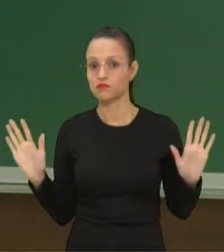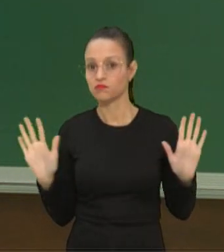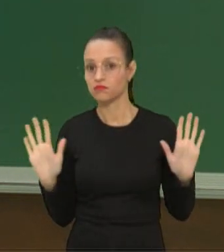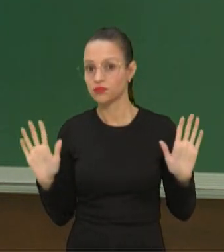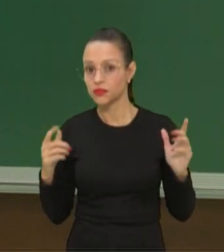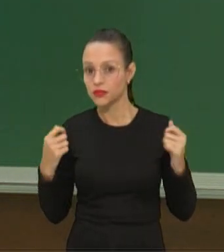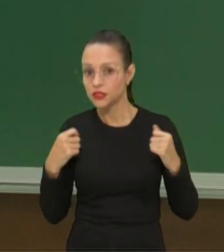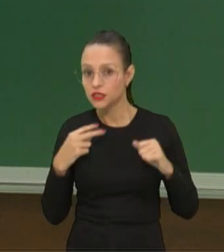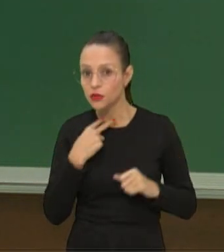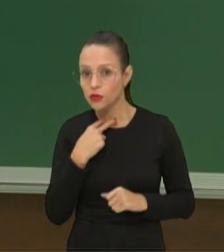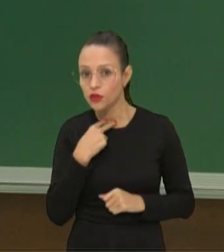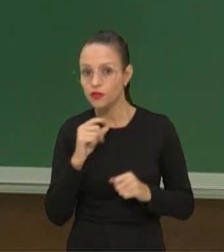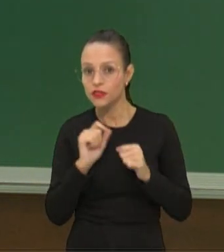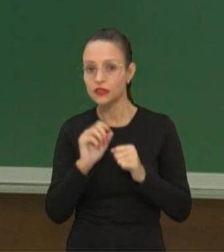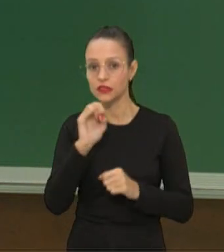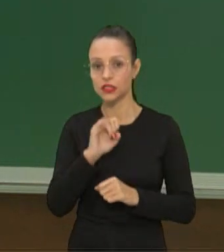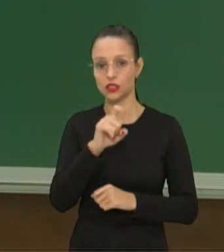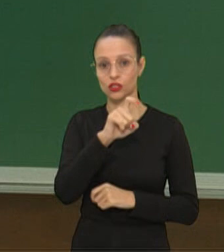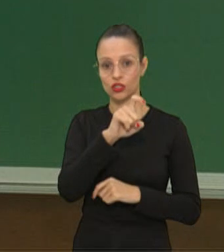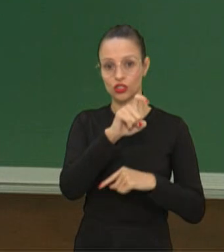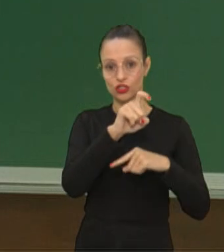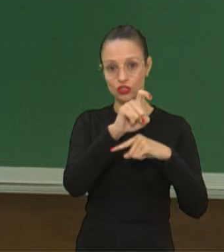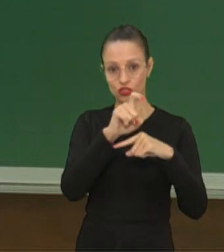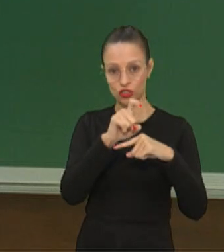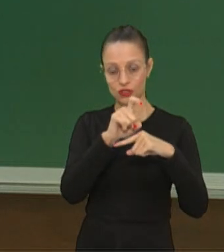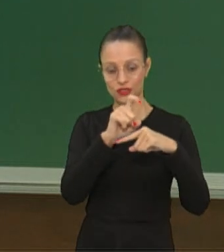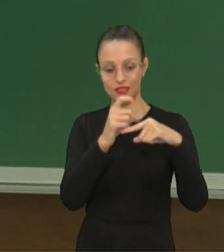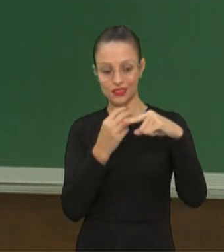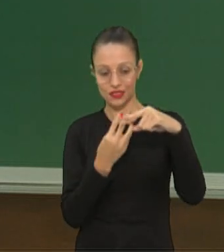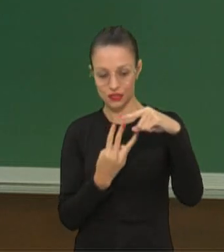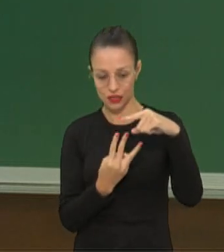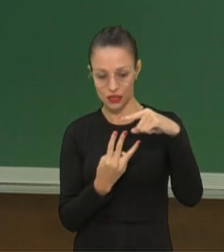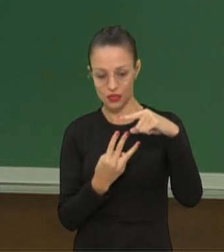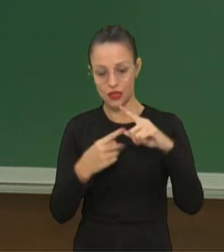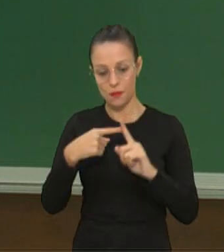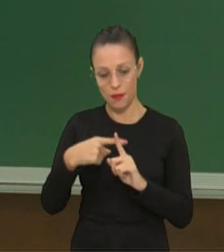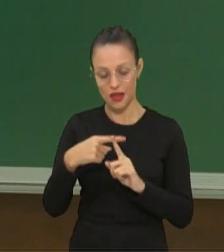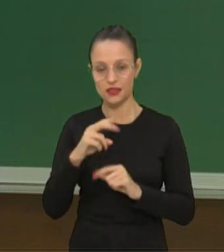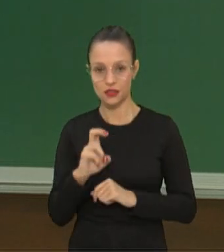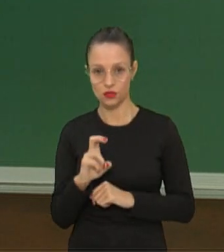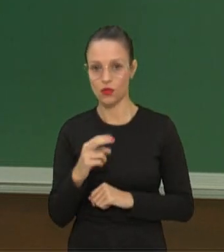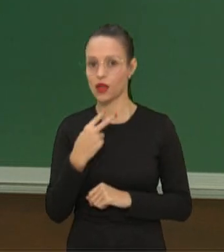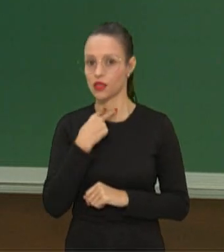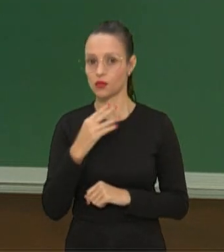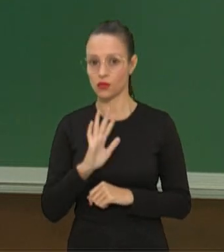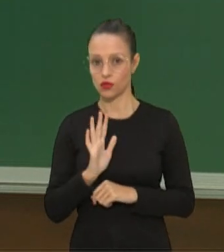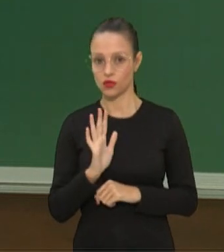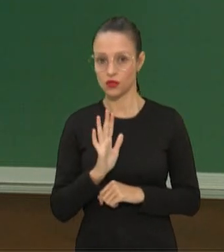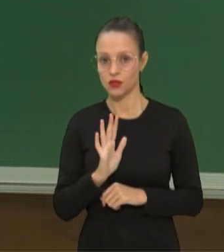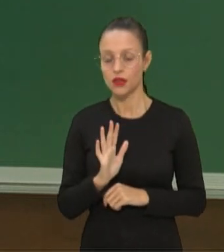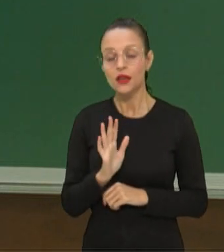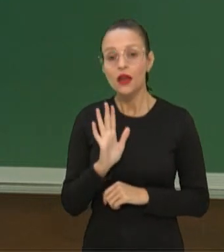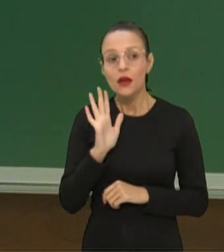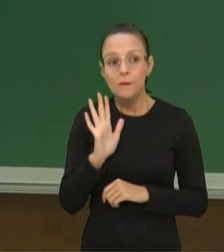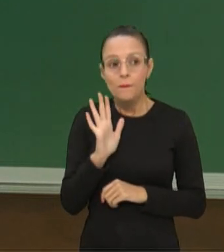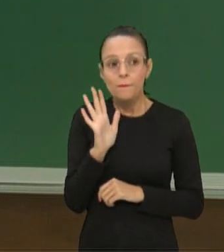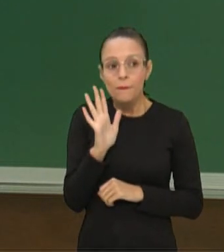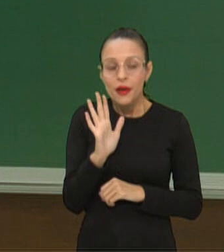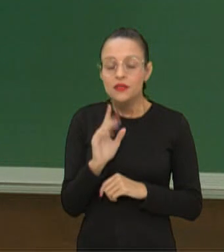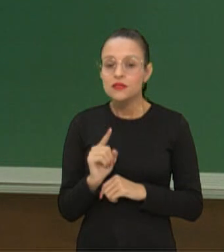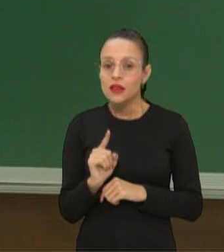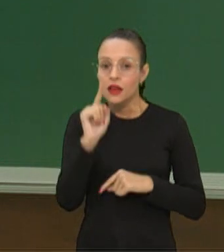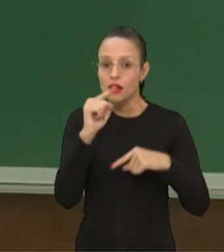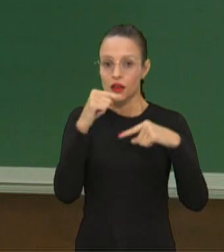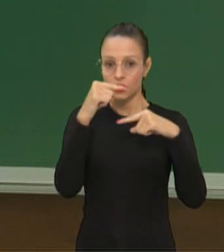fazer isso se eu tivesse x sobre 3 mais 5 separado. Como x mais 5 está em